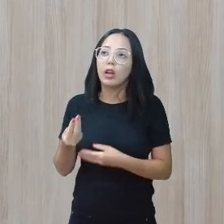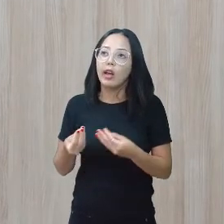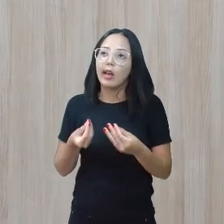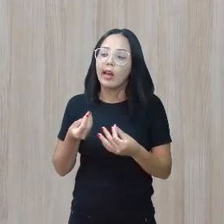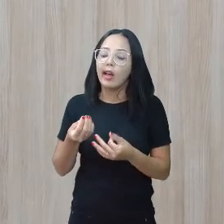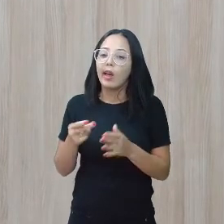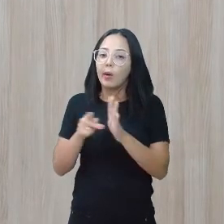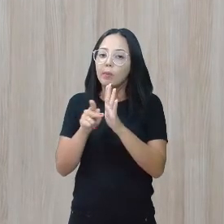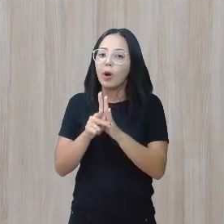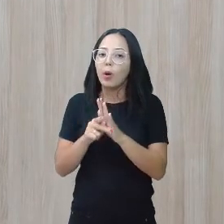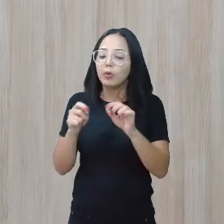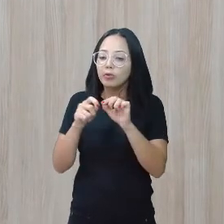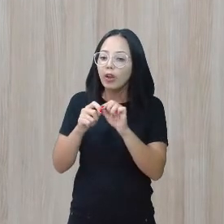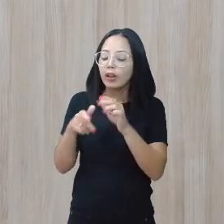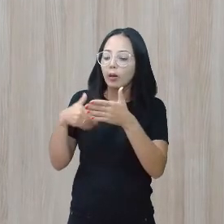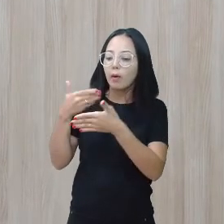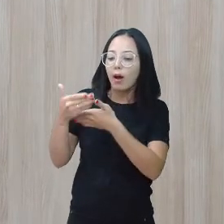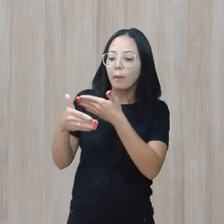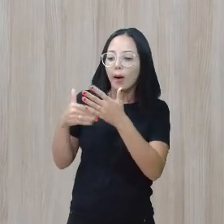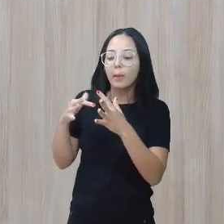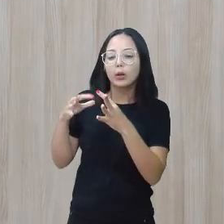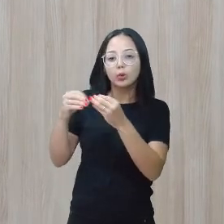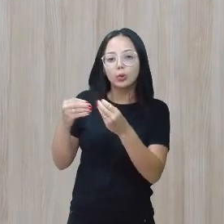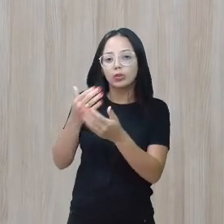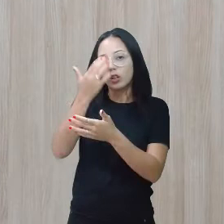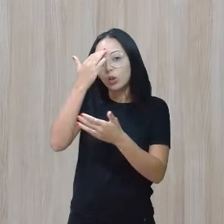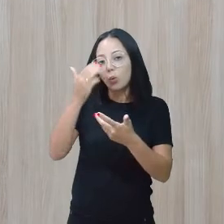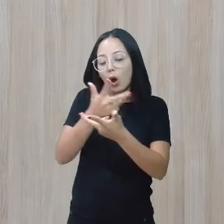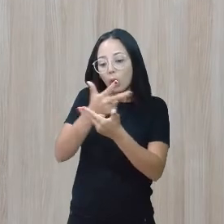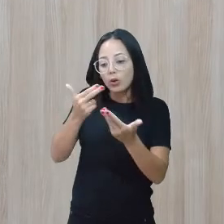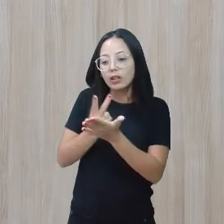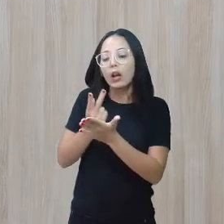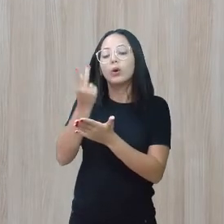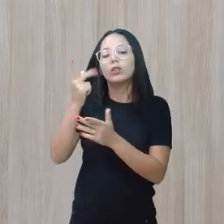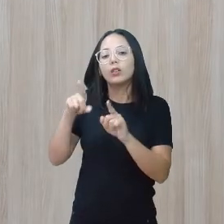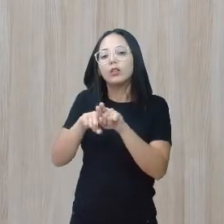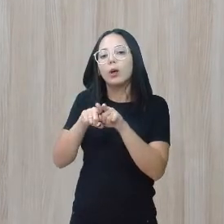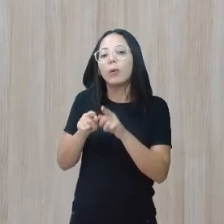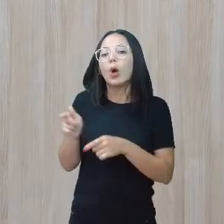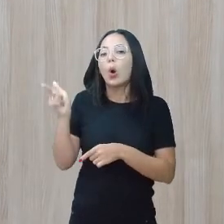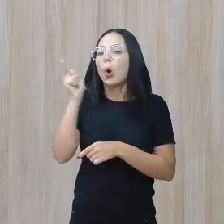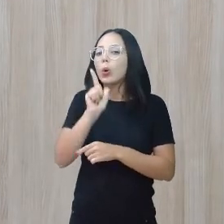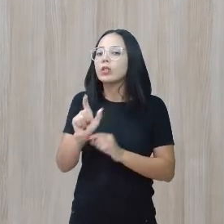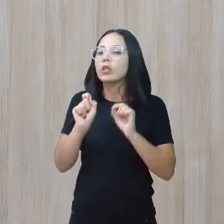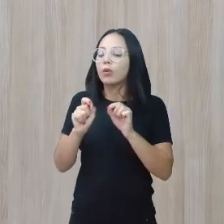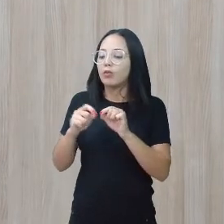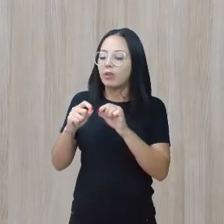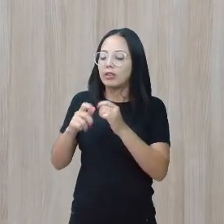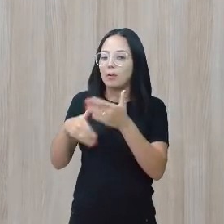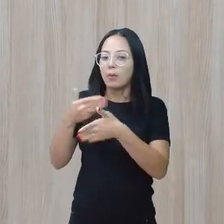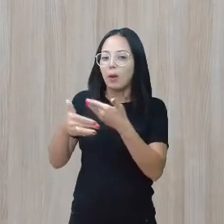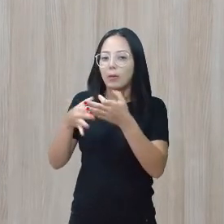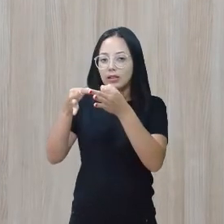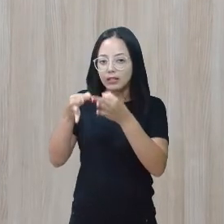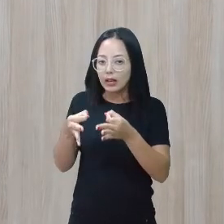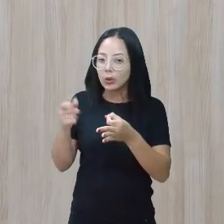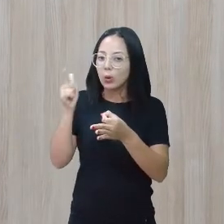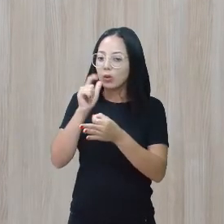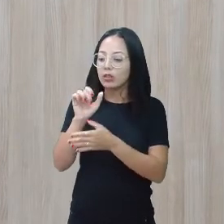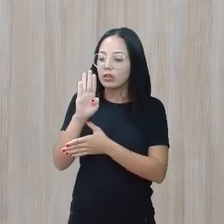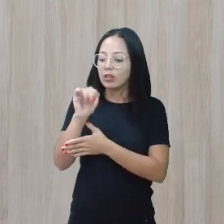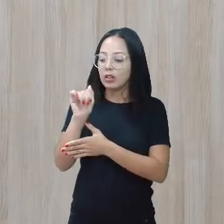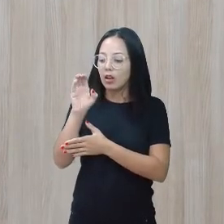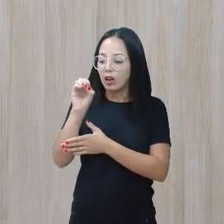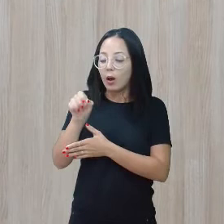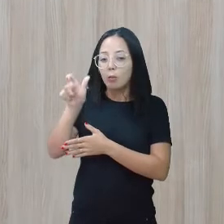a feitura de um processo, ou seja, de uma coisa que aconteceu e que ele conseguiu executar. Ele deu cabo, ou seja,